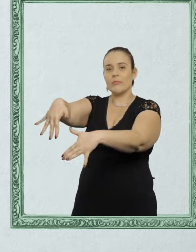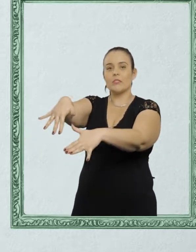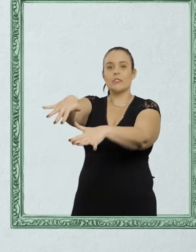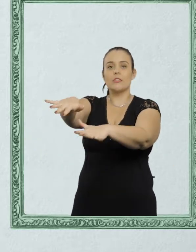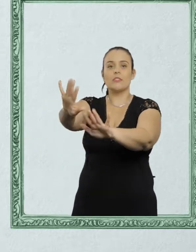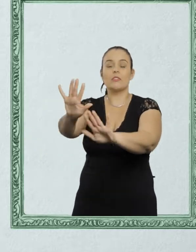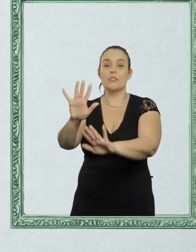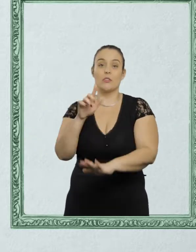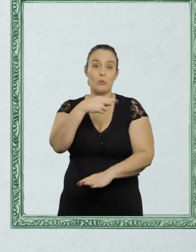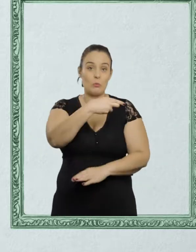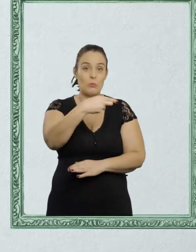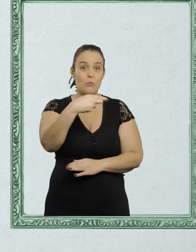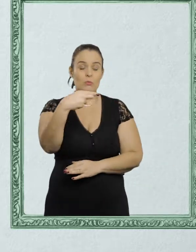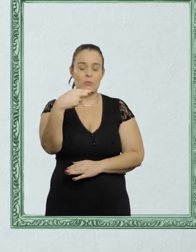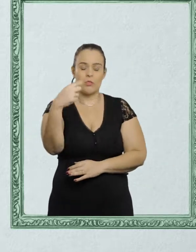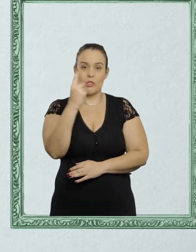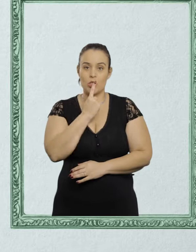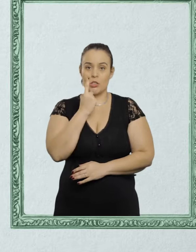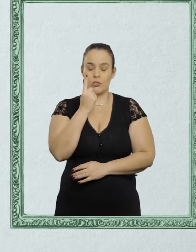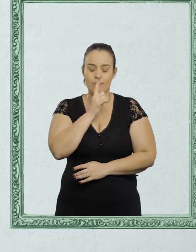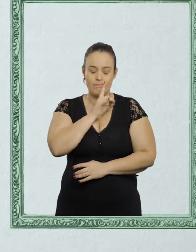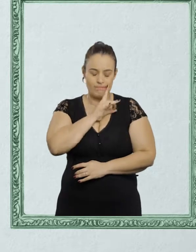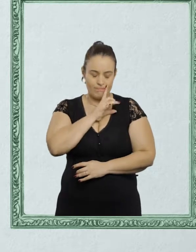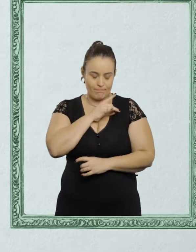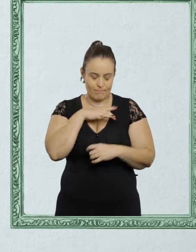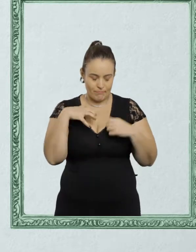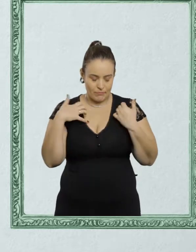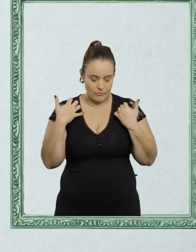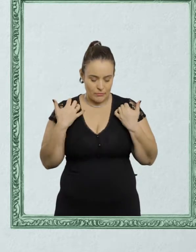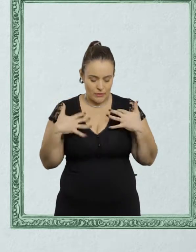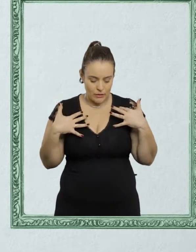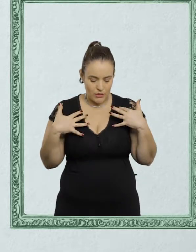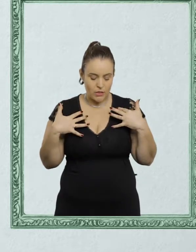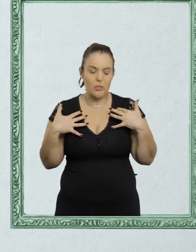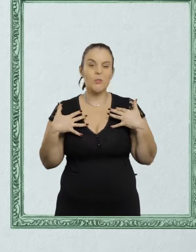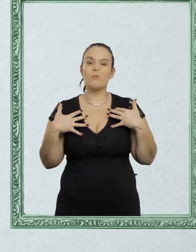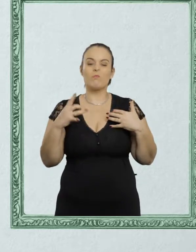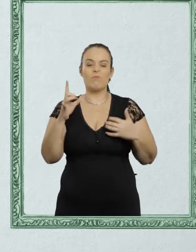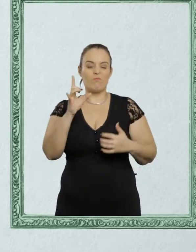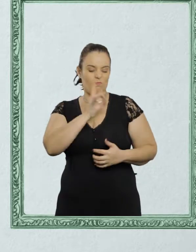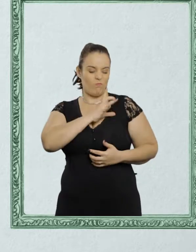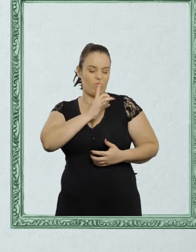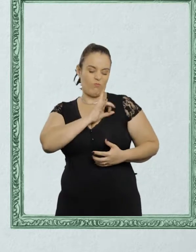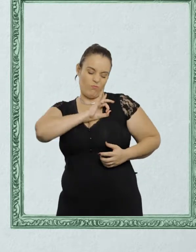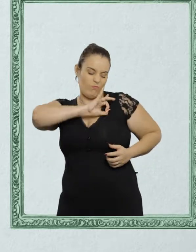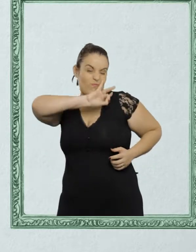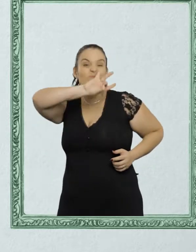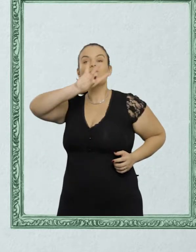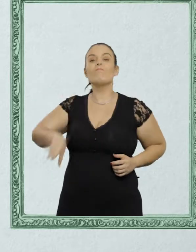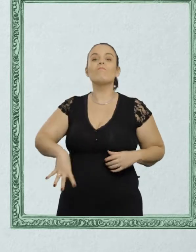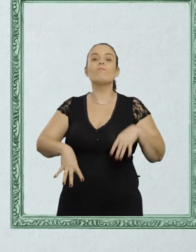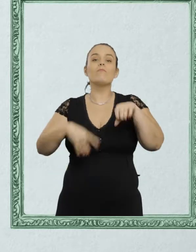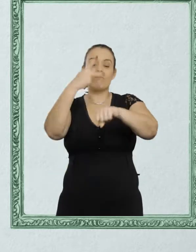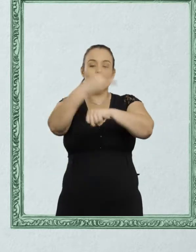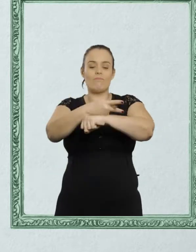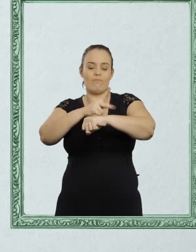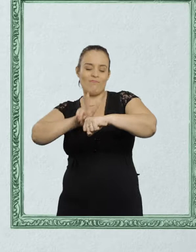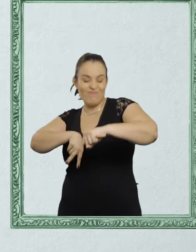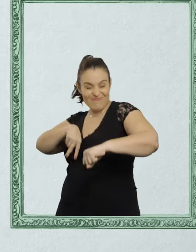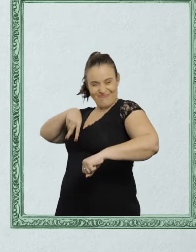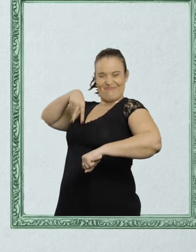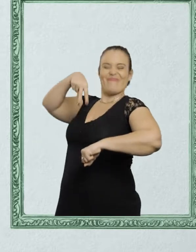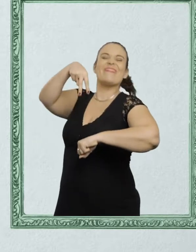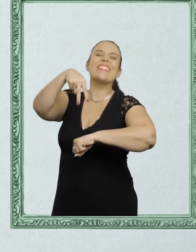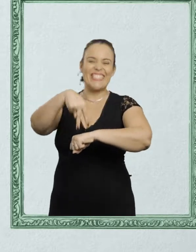lagoa. Ele sentiu medo. Logo depois, o medo desapareceu. Peter ficou de pé em cima da pedra